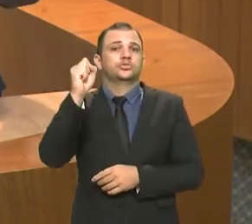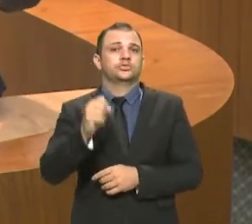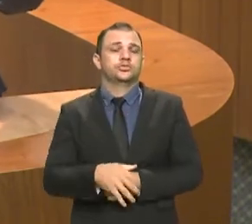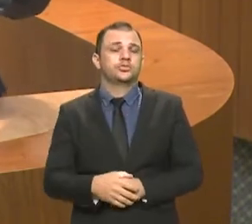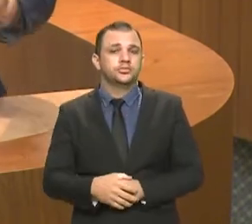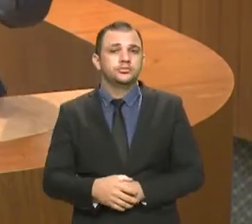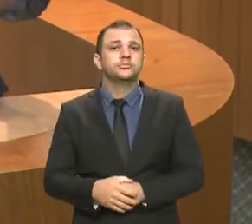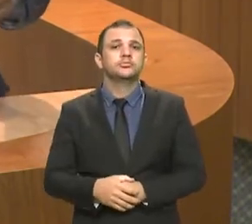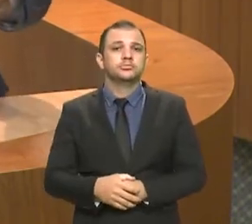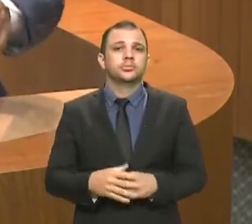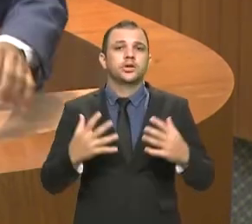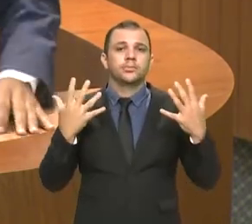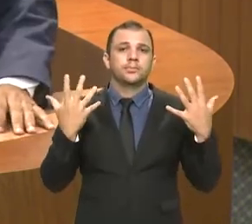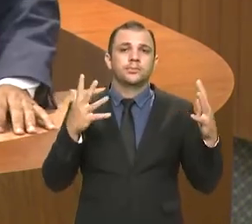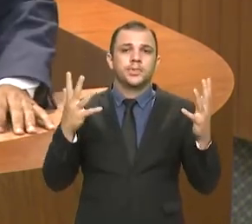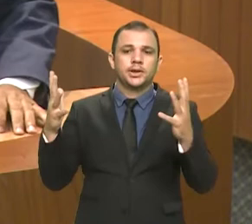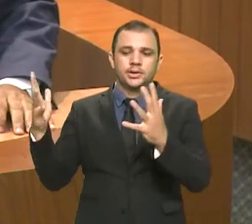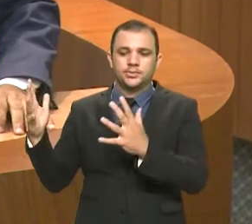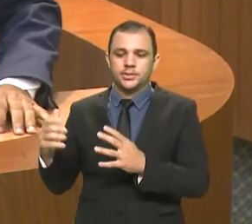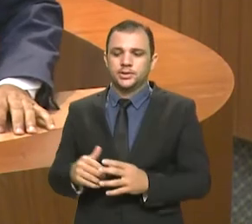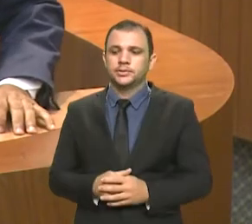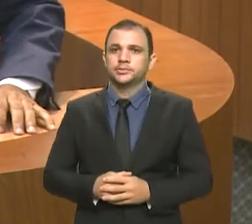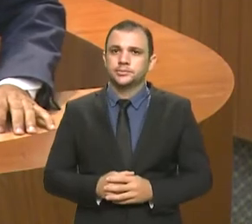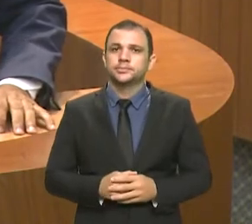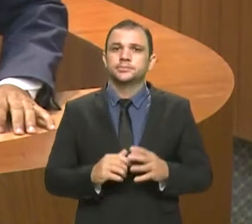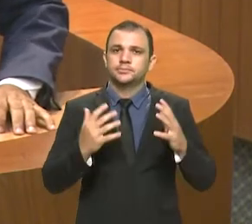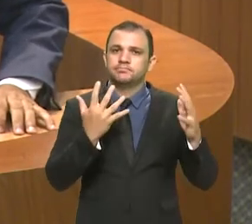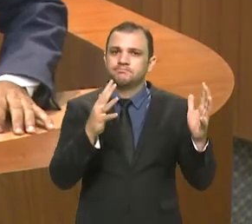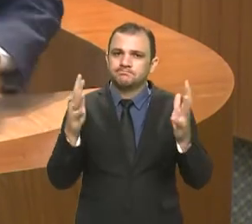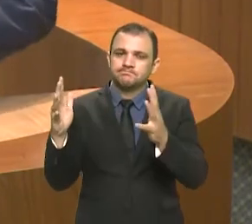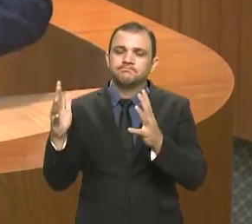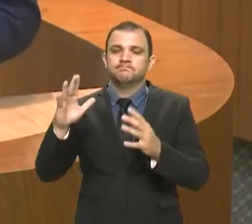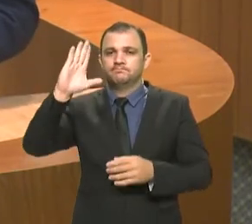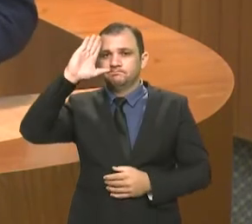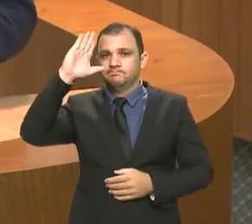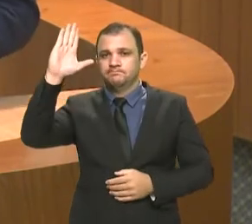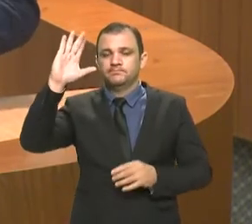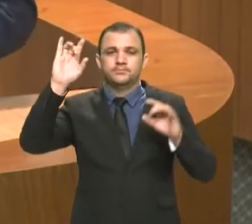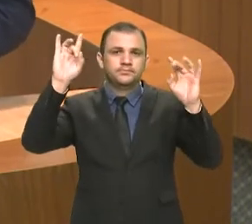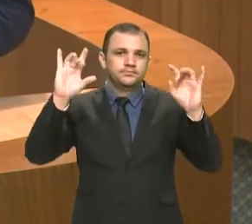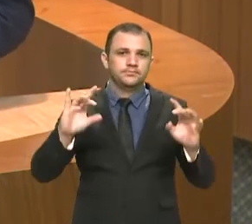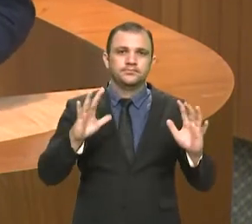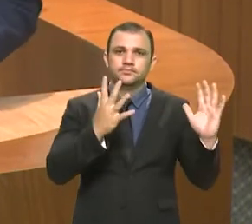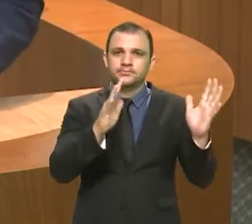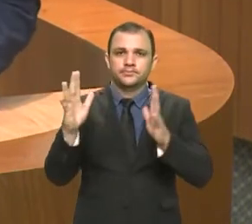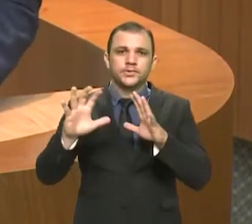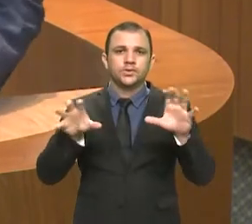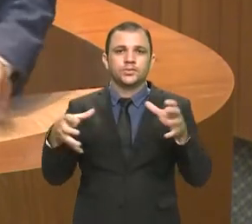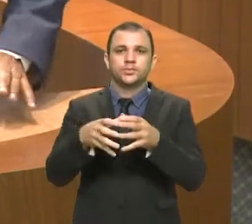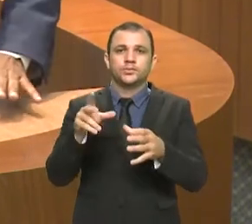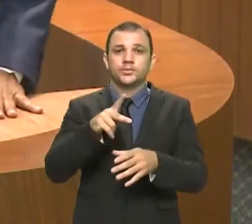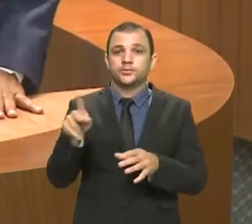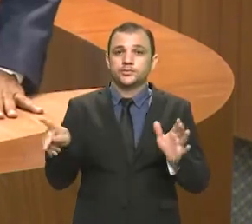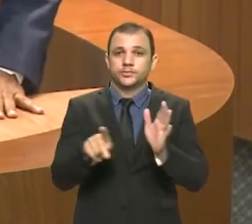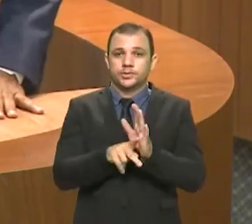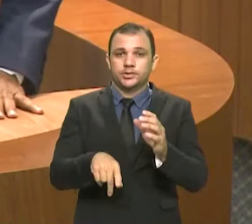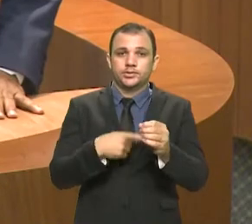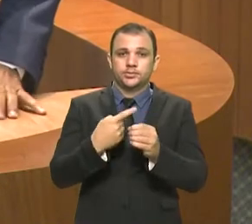parabéns. Parabéns. De forma muito especial, parabéns aos professores da cidade de